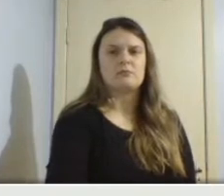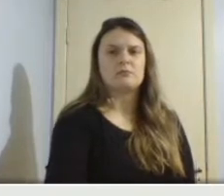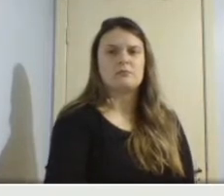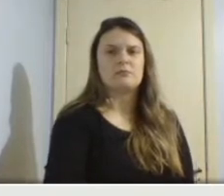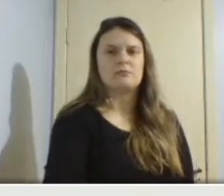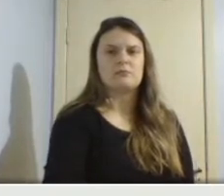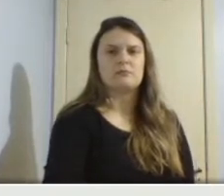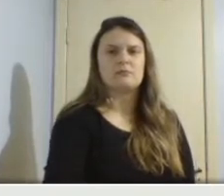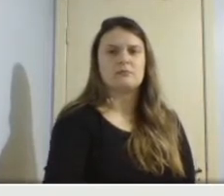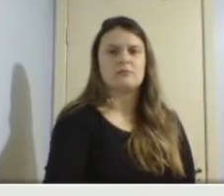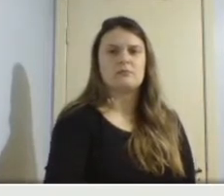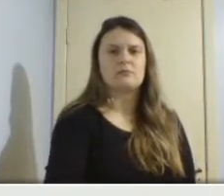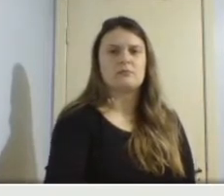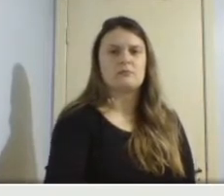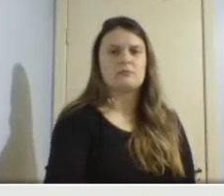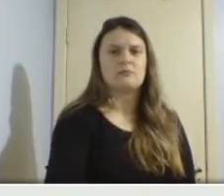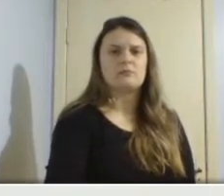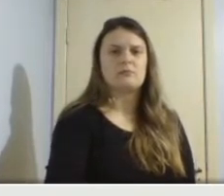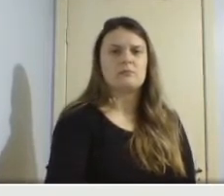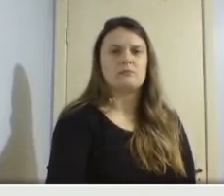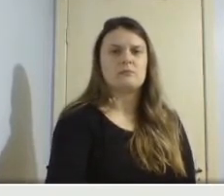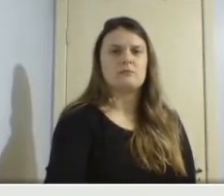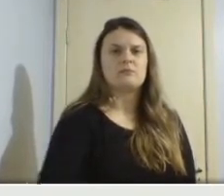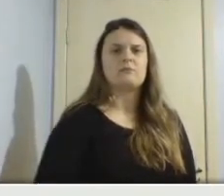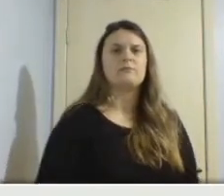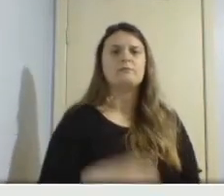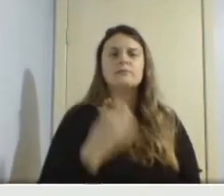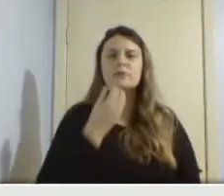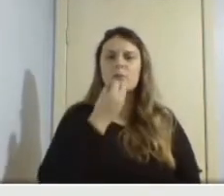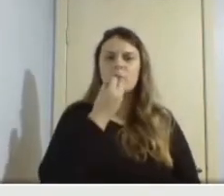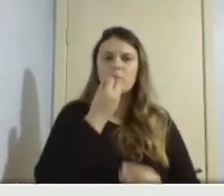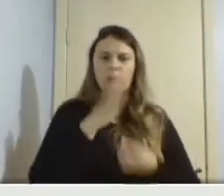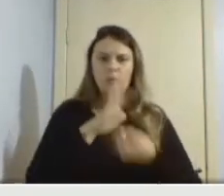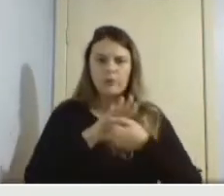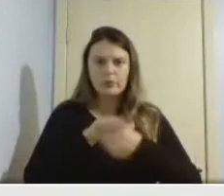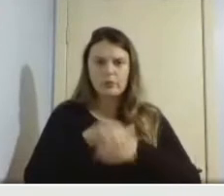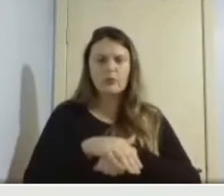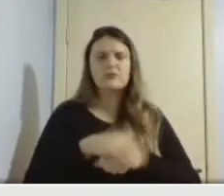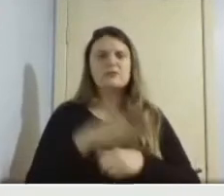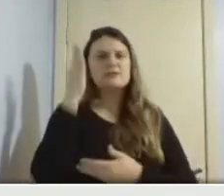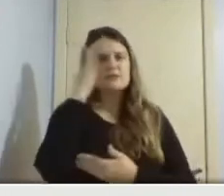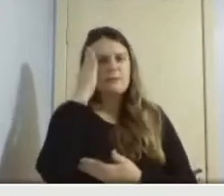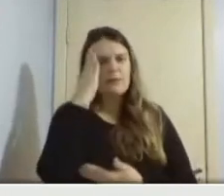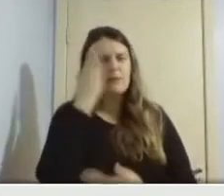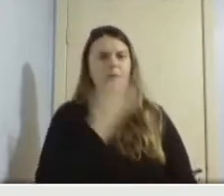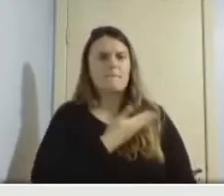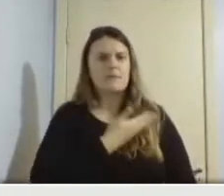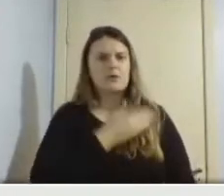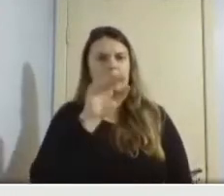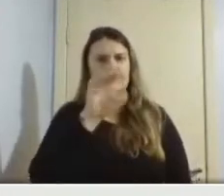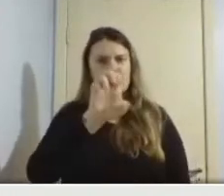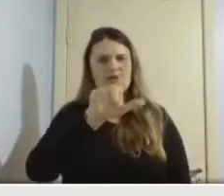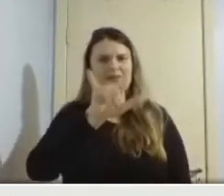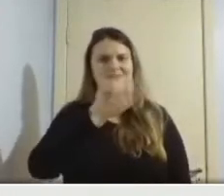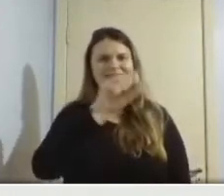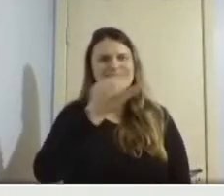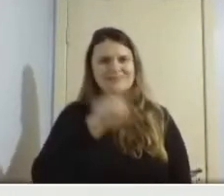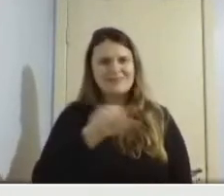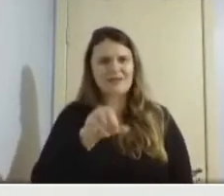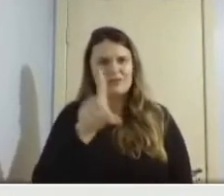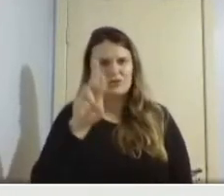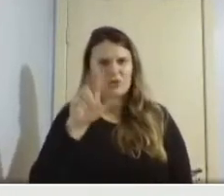Boa noite. Gostaria de saber se o meu amigo, meu colega Elisandro do Sebrae, gostaria de acrescentar alguma coisa,